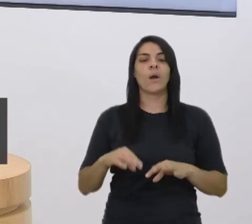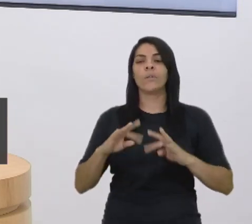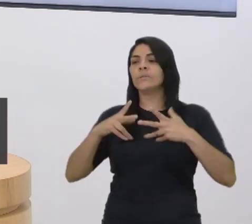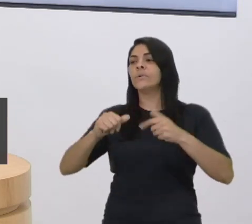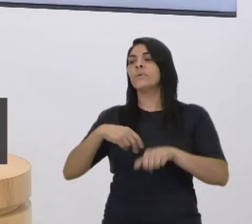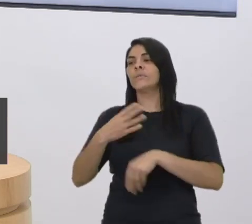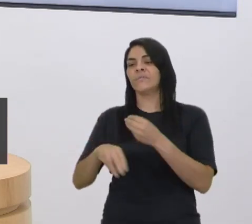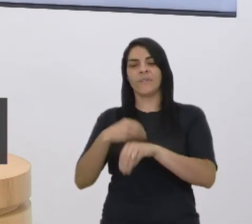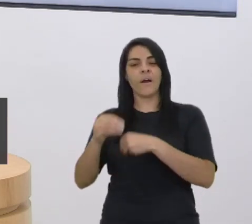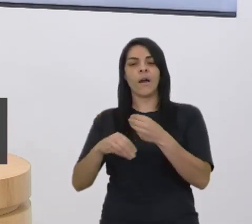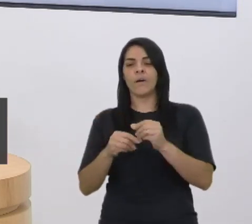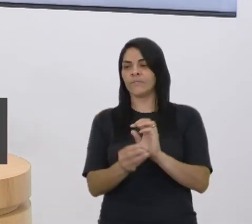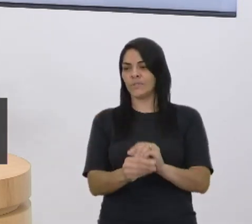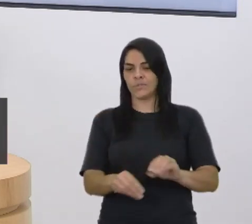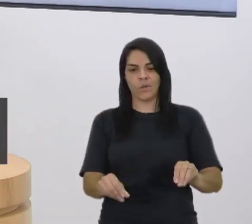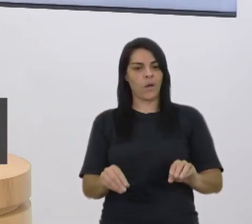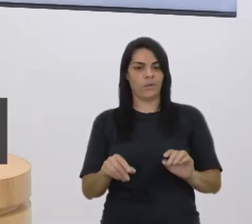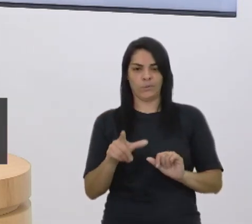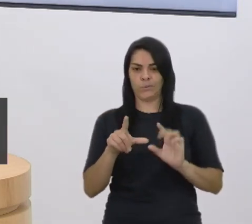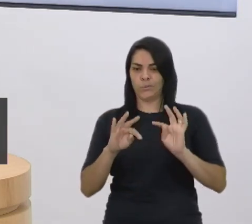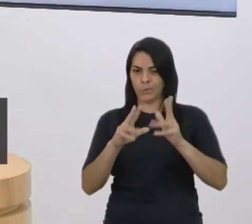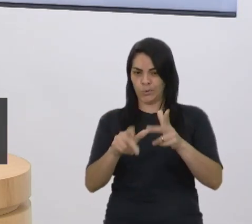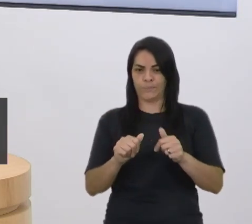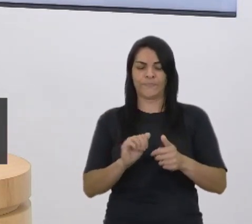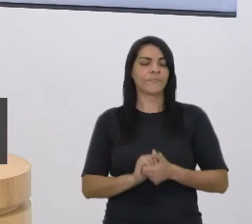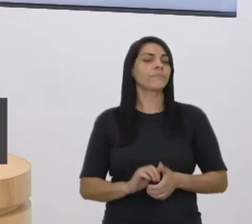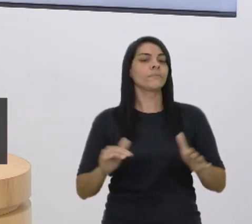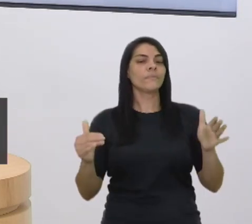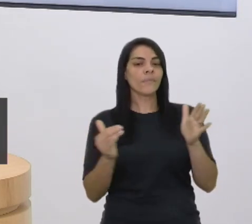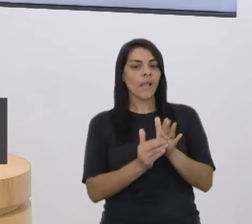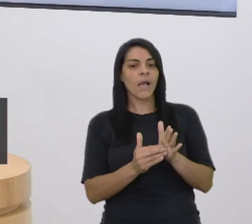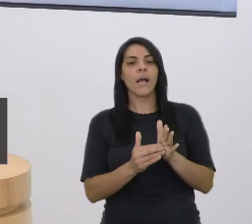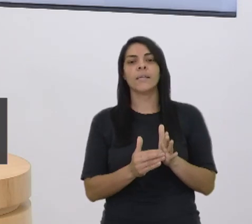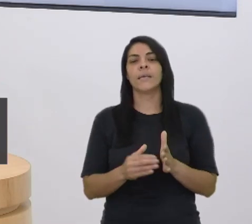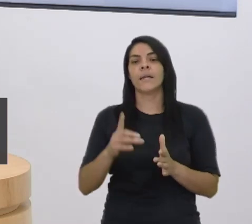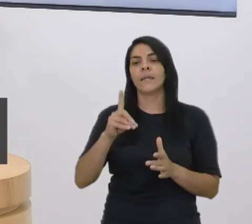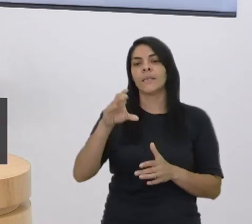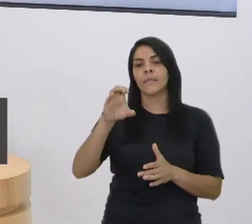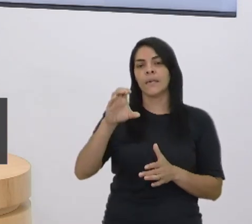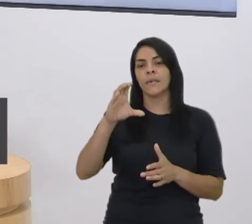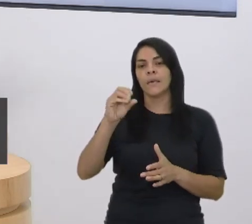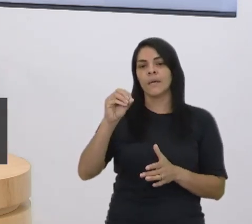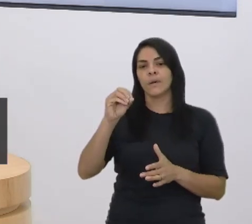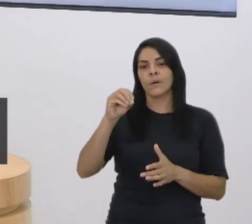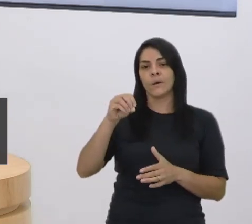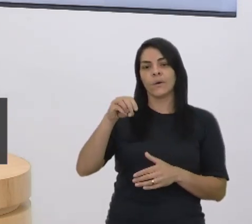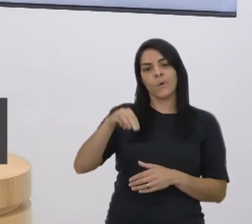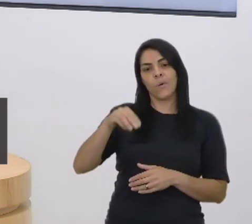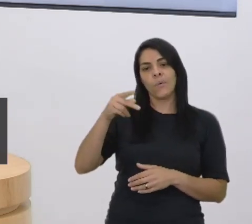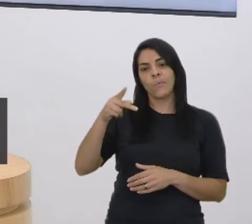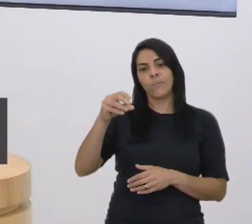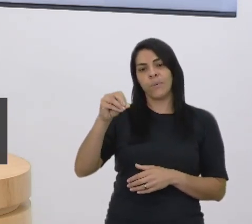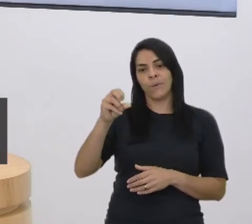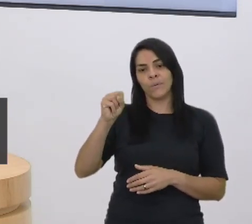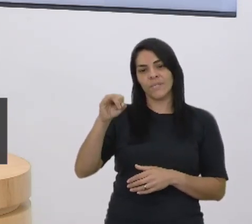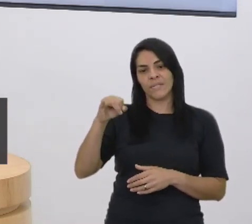das fezes de animais e até decomposição, tanto de corpos, mas também